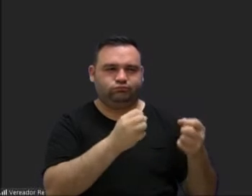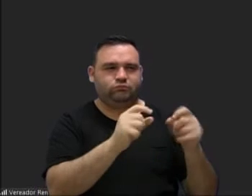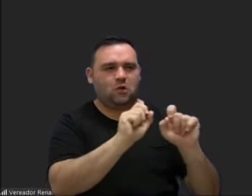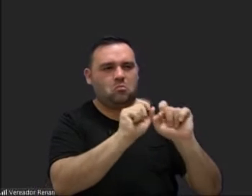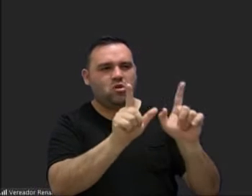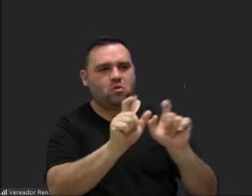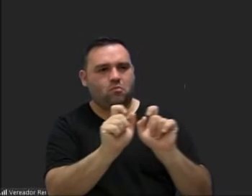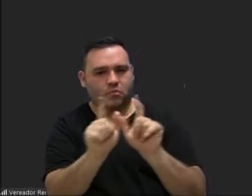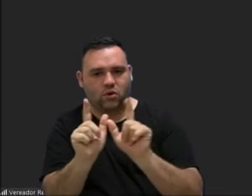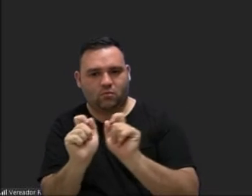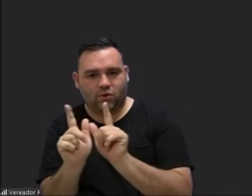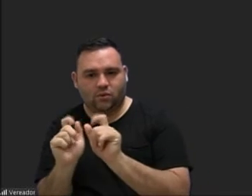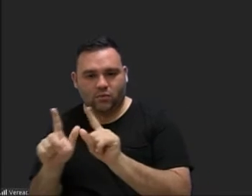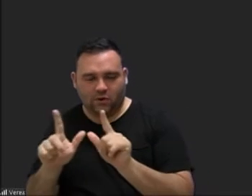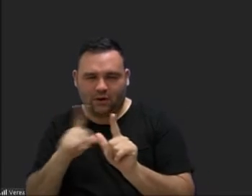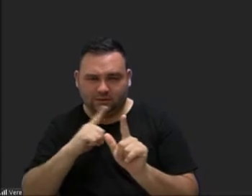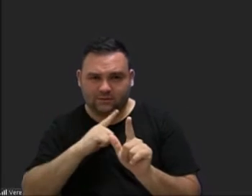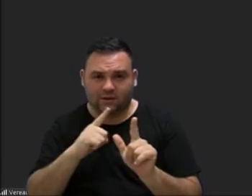não pode